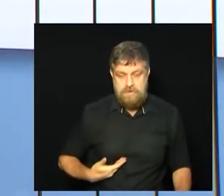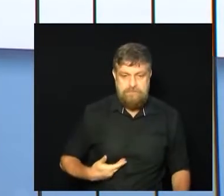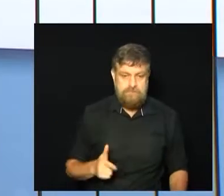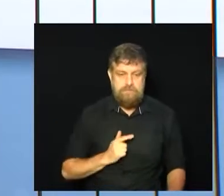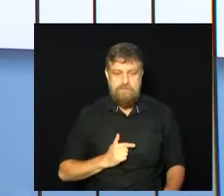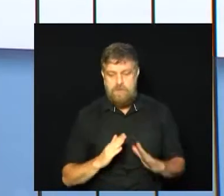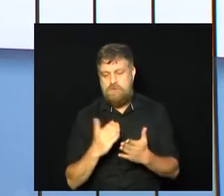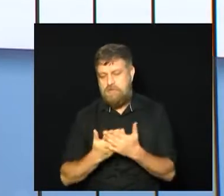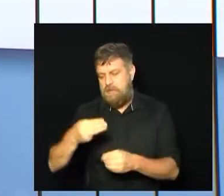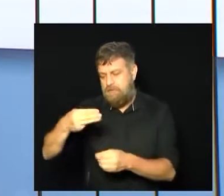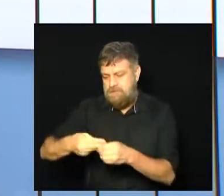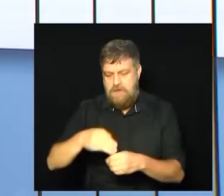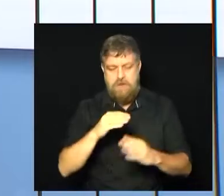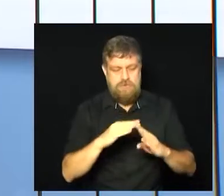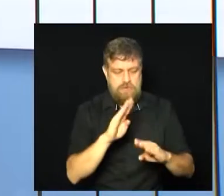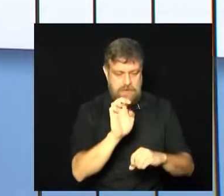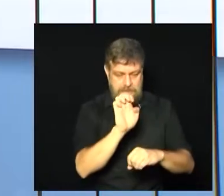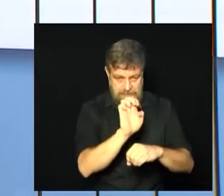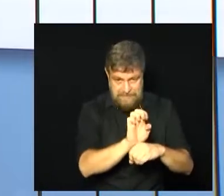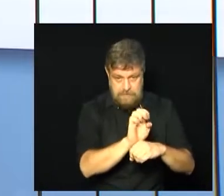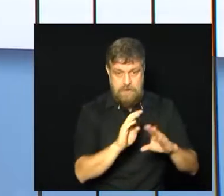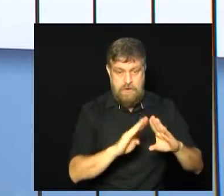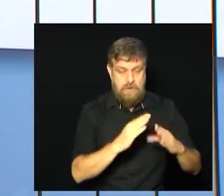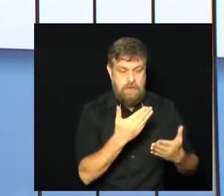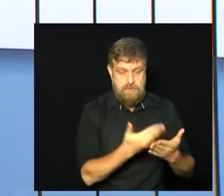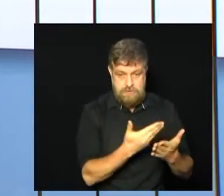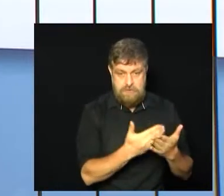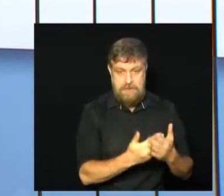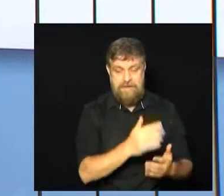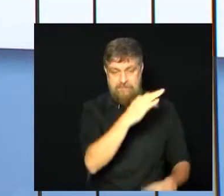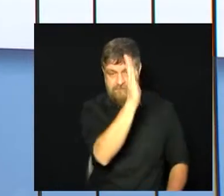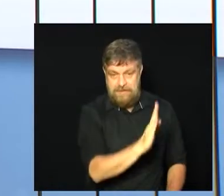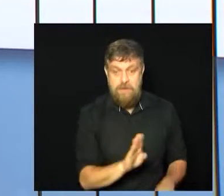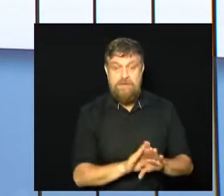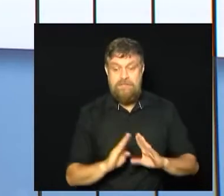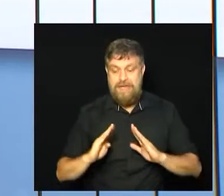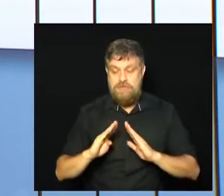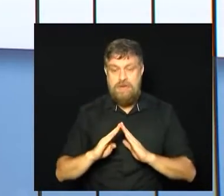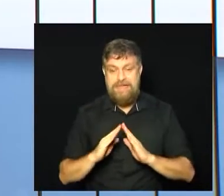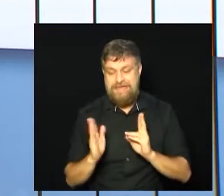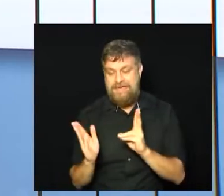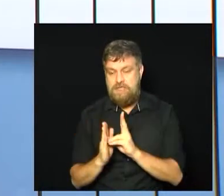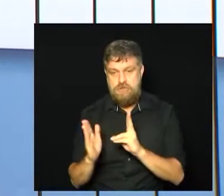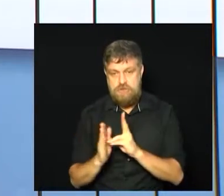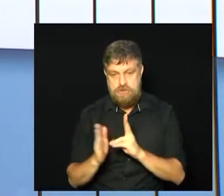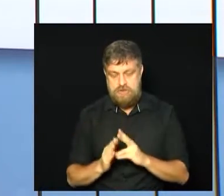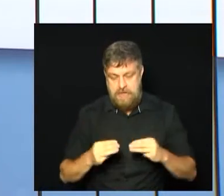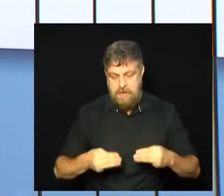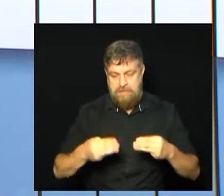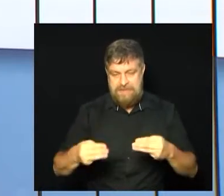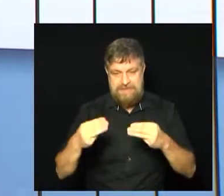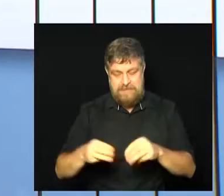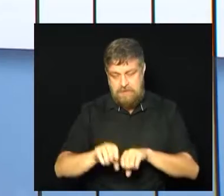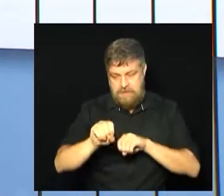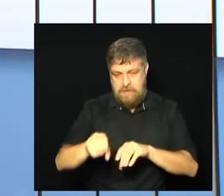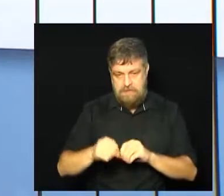escola municipal, estadual ou federal, ou até em escolas indígenas reconhecidas pelo MEC, ou